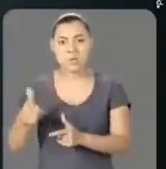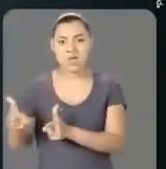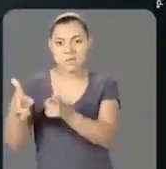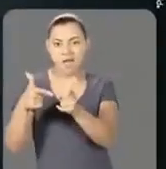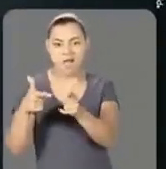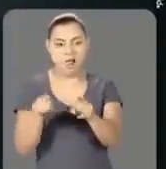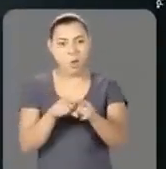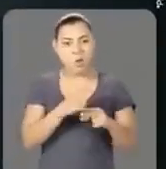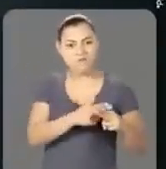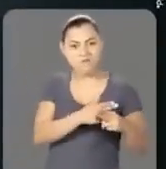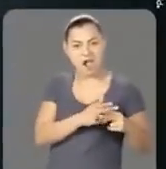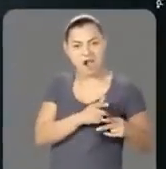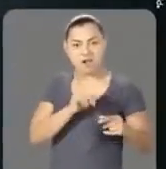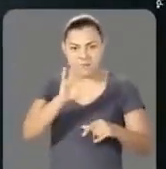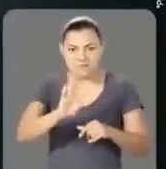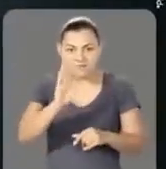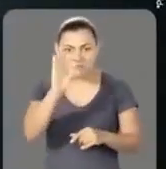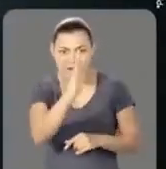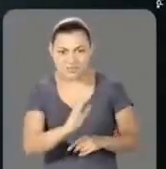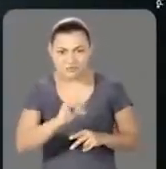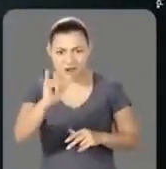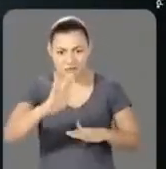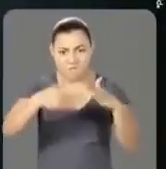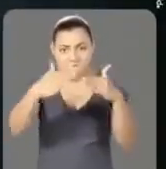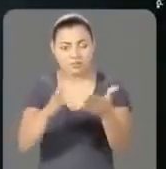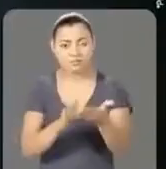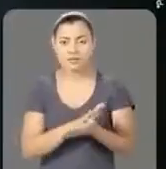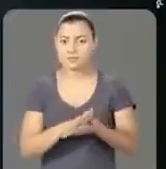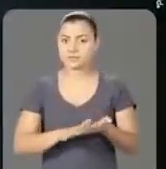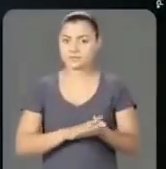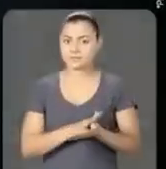bala, nem na faca, que vamos ter um país melhor.